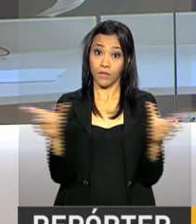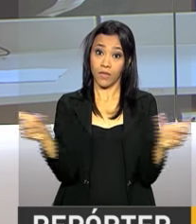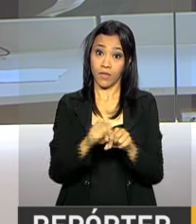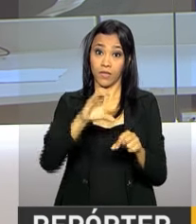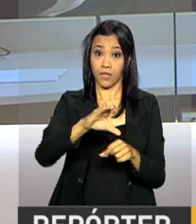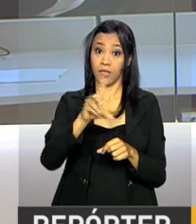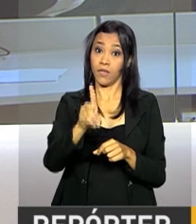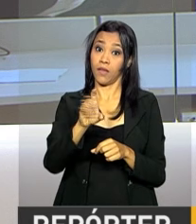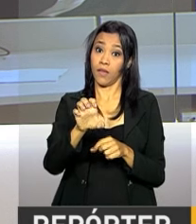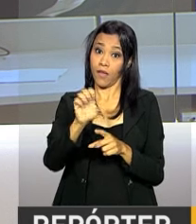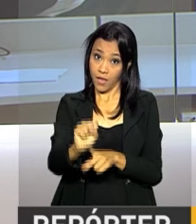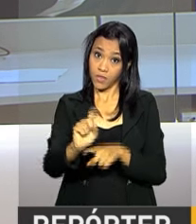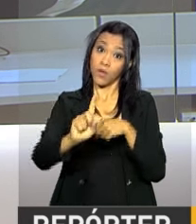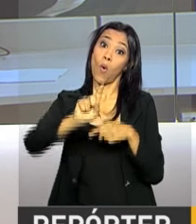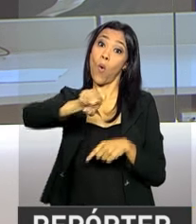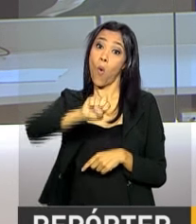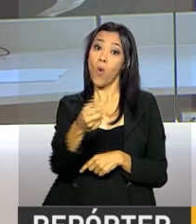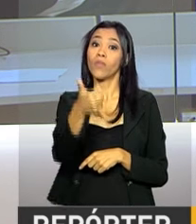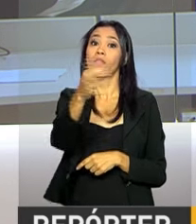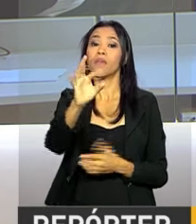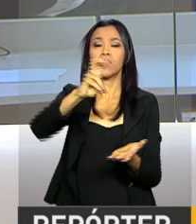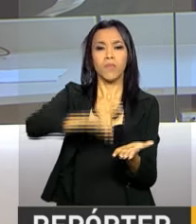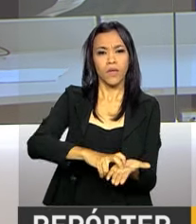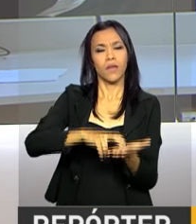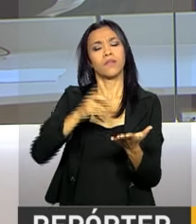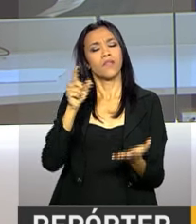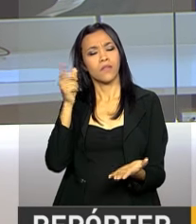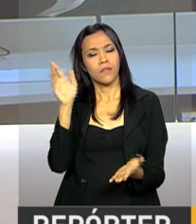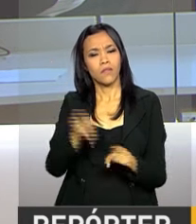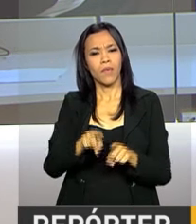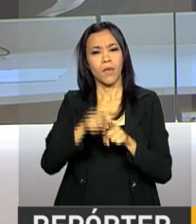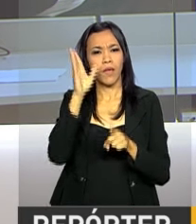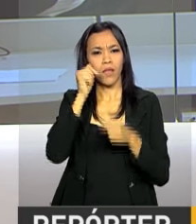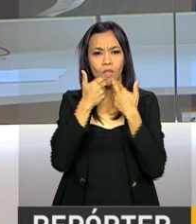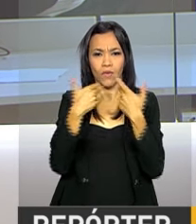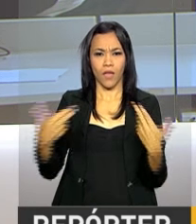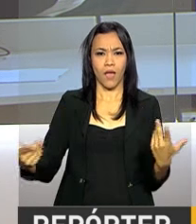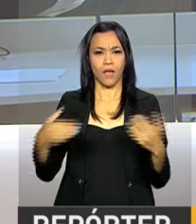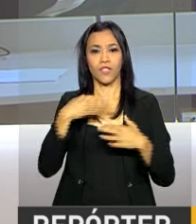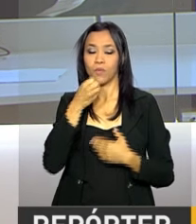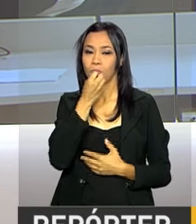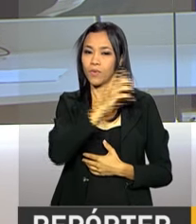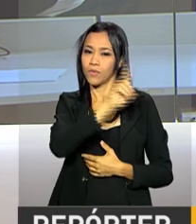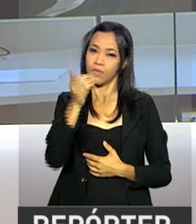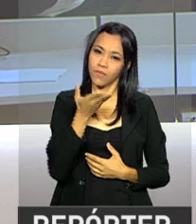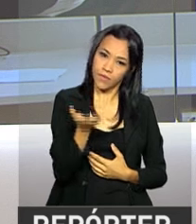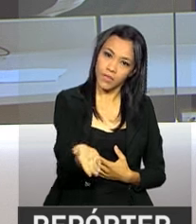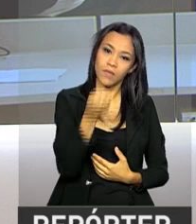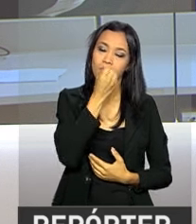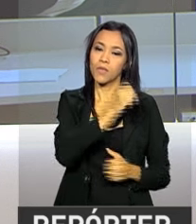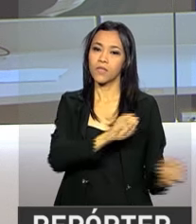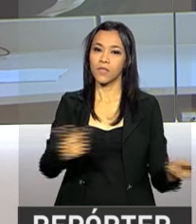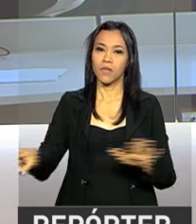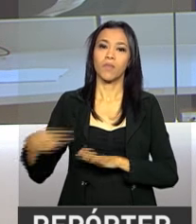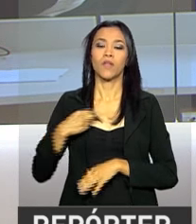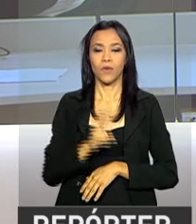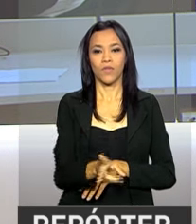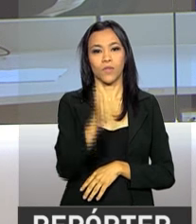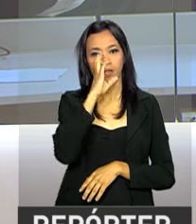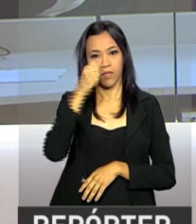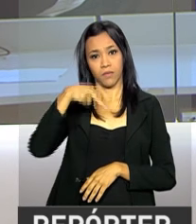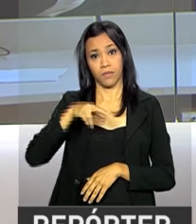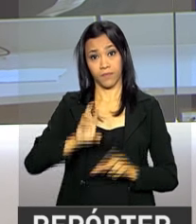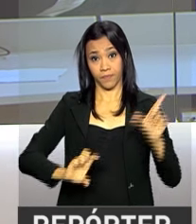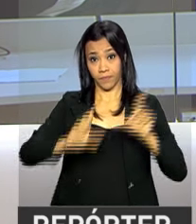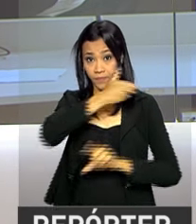na próxima edição do Repórter NBR. Acompanhe também as novidades em nossas redes sociais. Um bom dia para você, uma boa semana. E continue com a